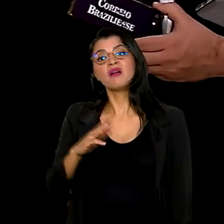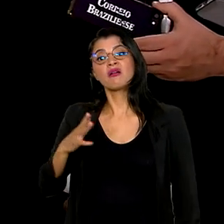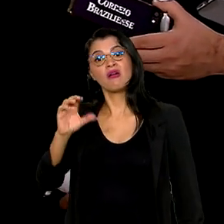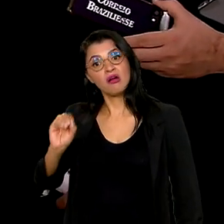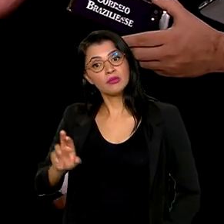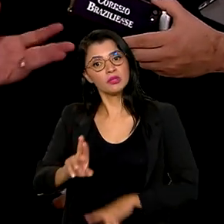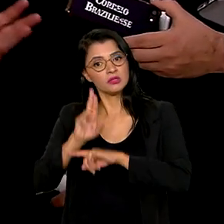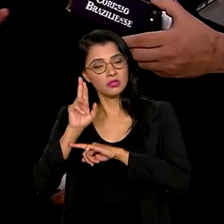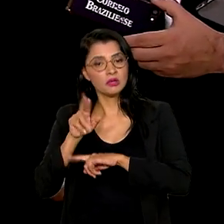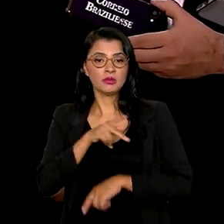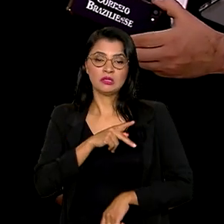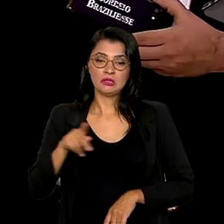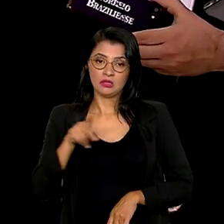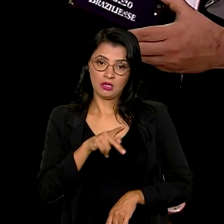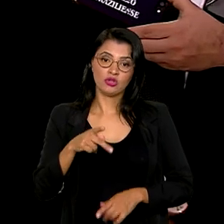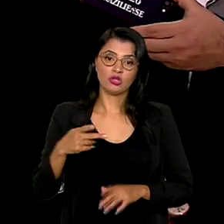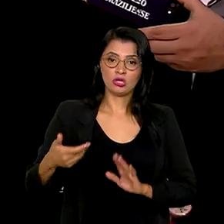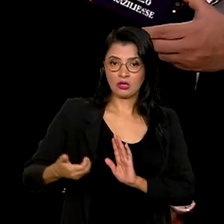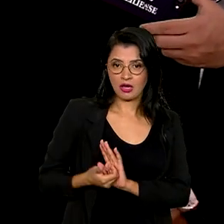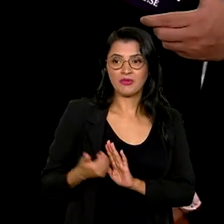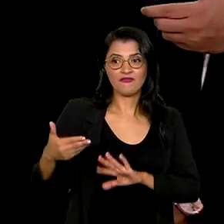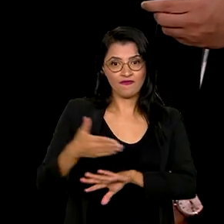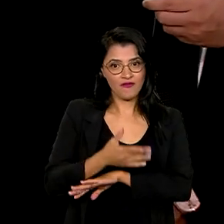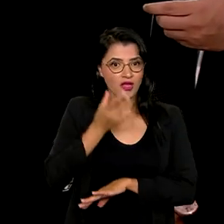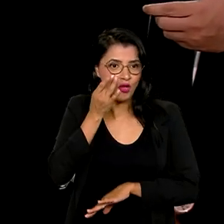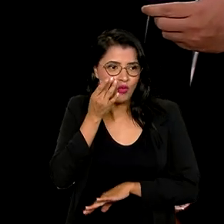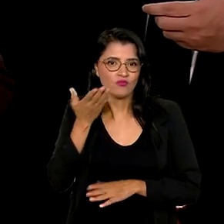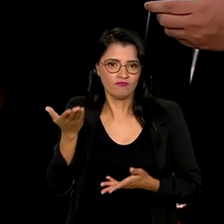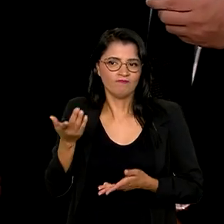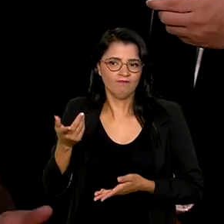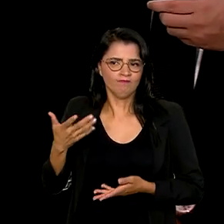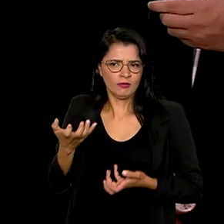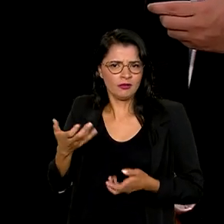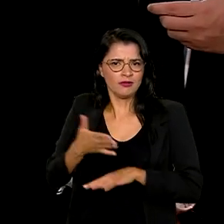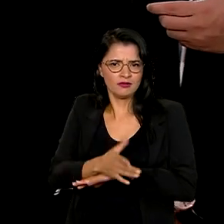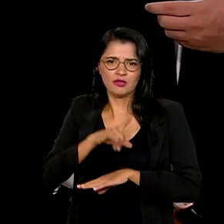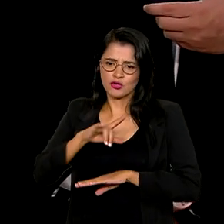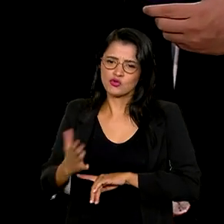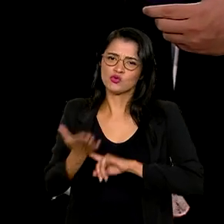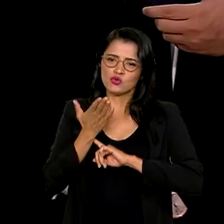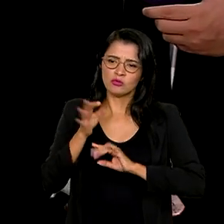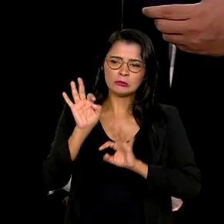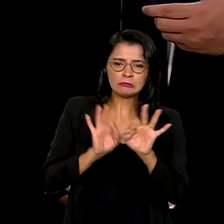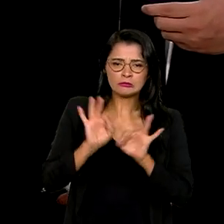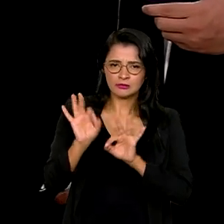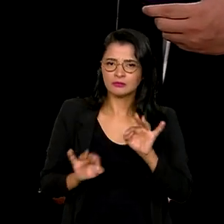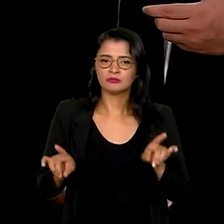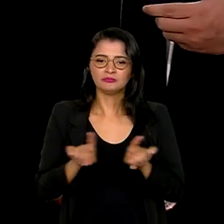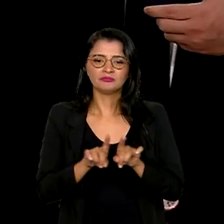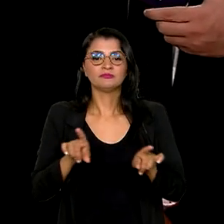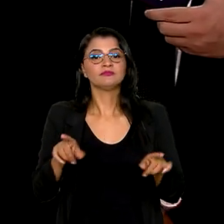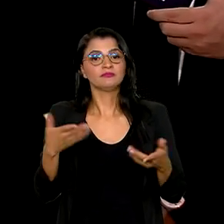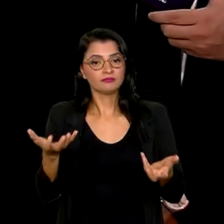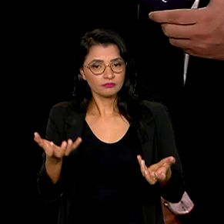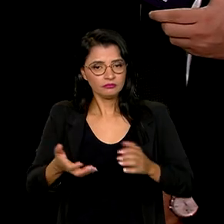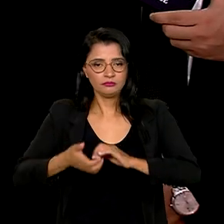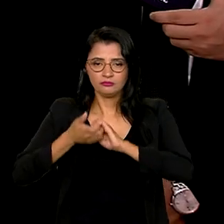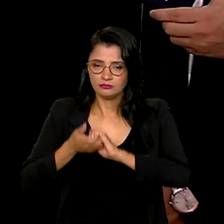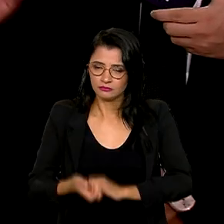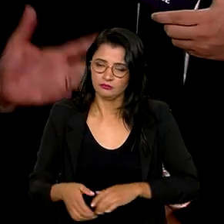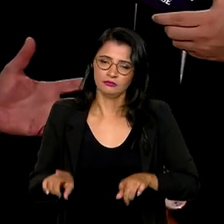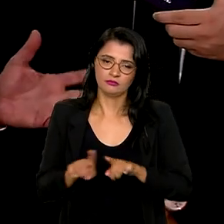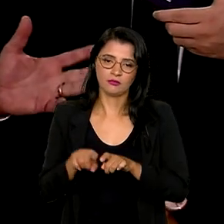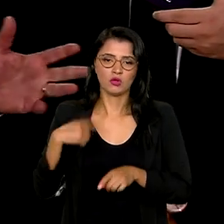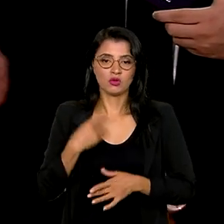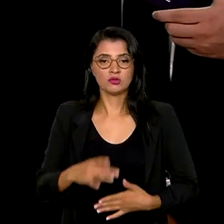fez questão de estar aqui hoje e ajudou nessa engenharia eu quero cumprimentar também os nossos